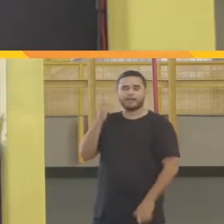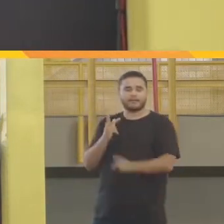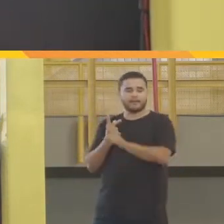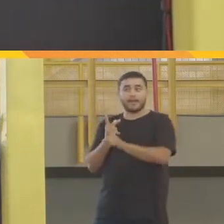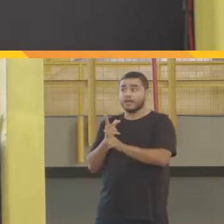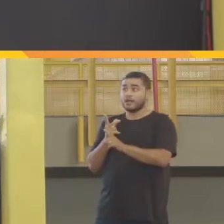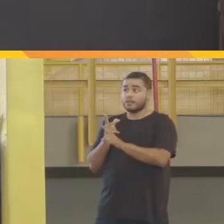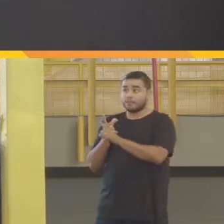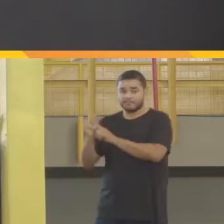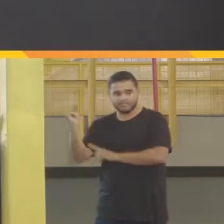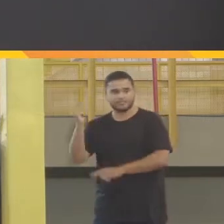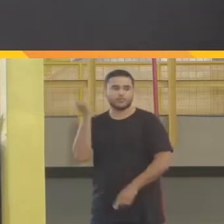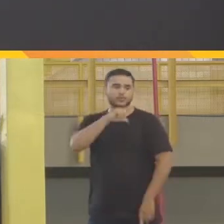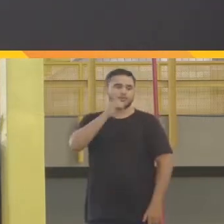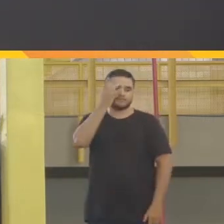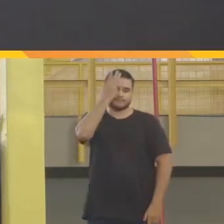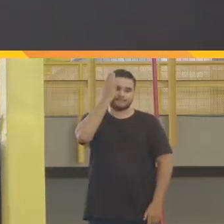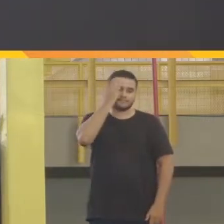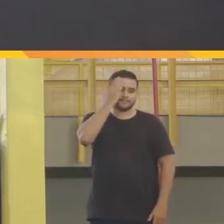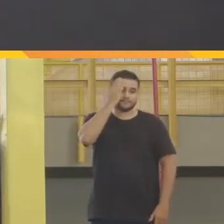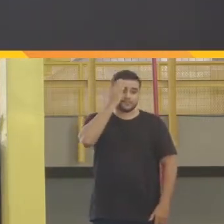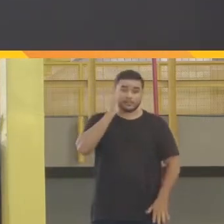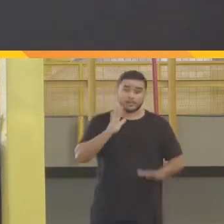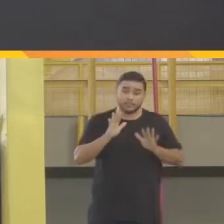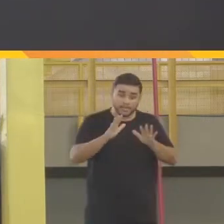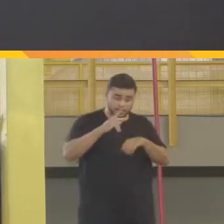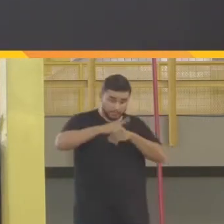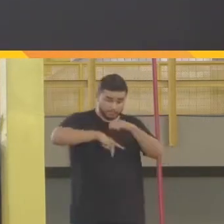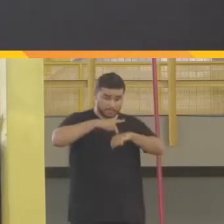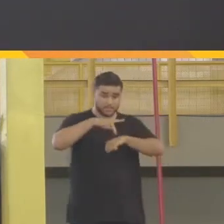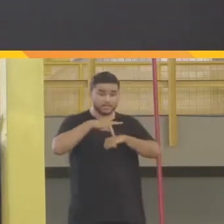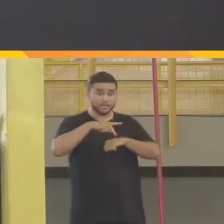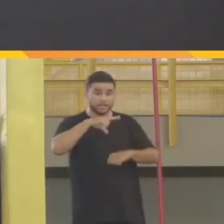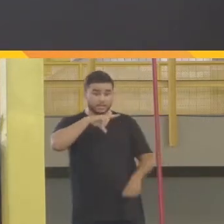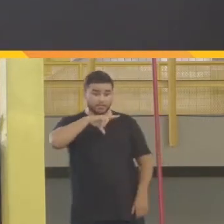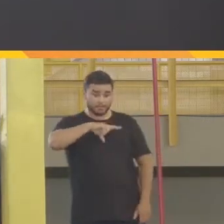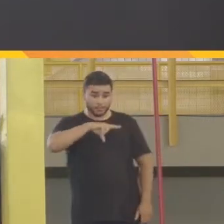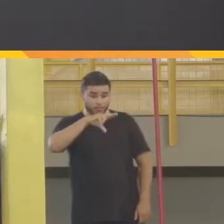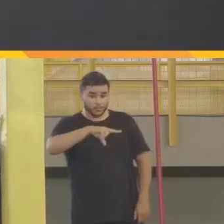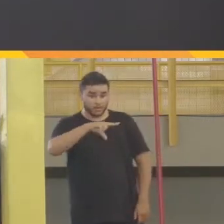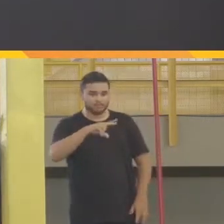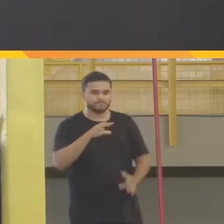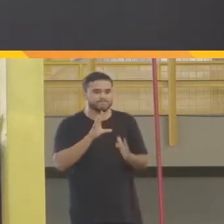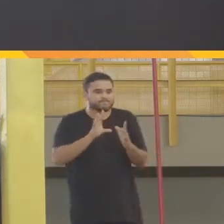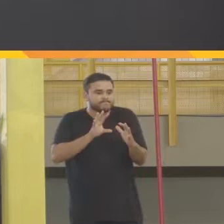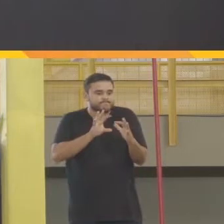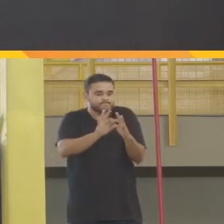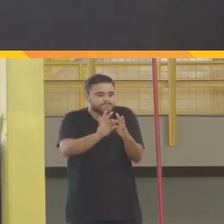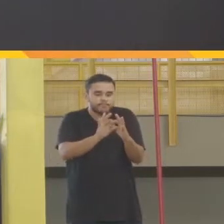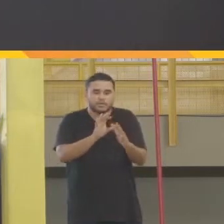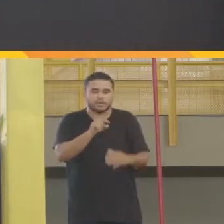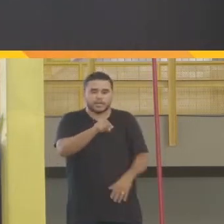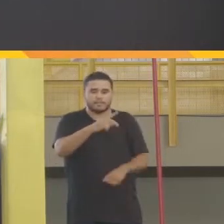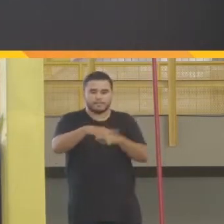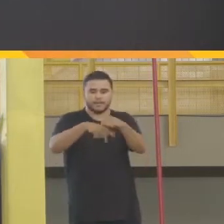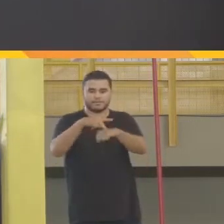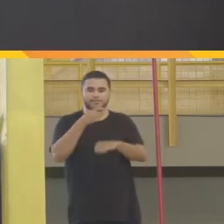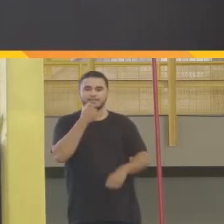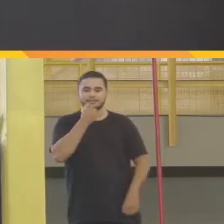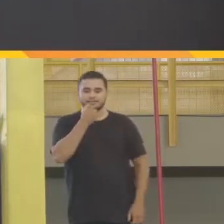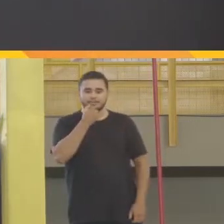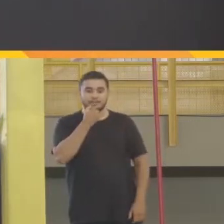profundamente, inteiramente, totalmente dependente da Inglaterra. A economia portuguesa era